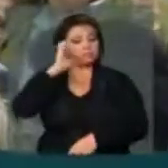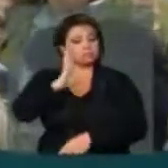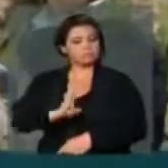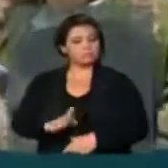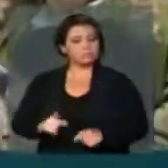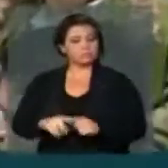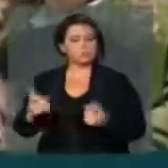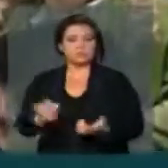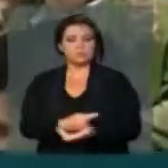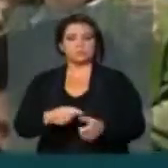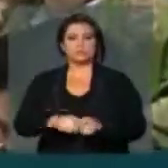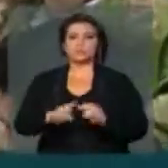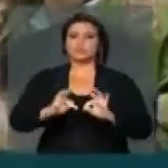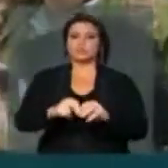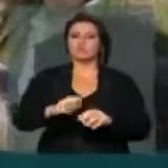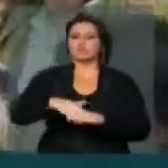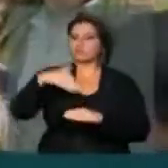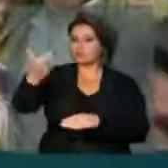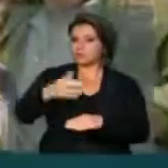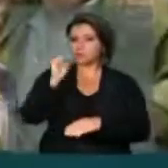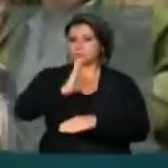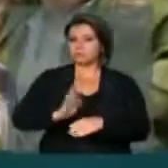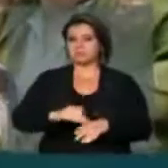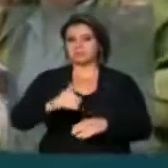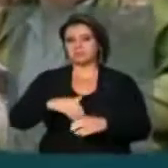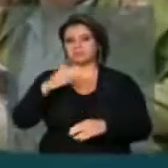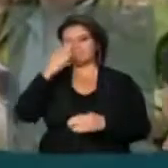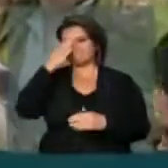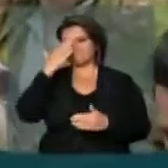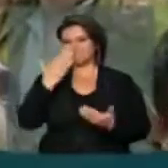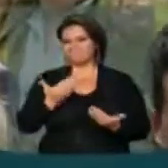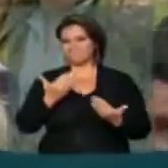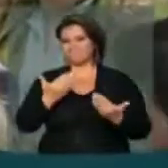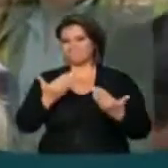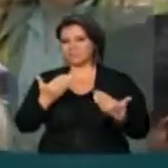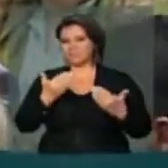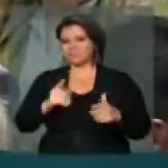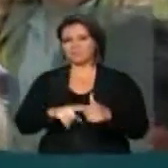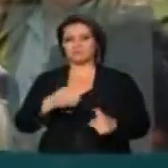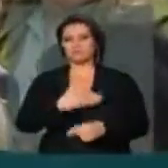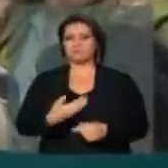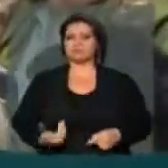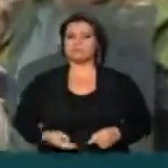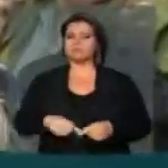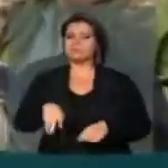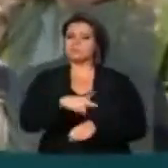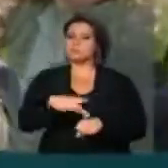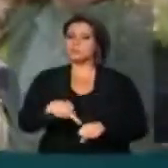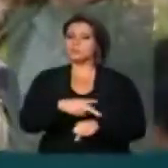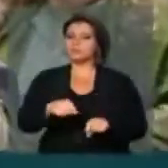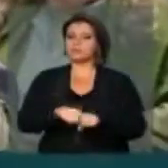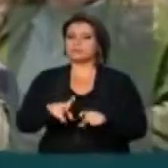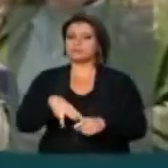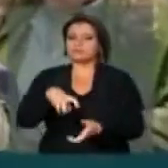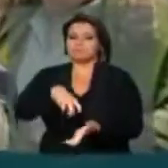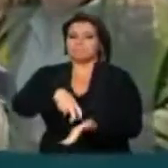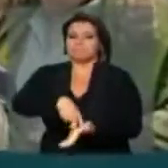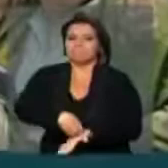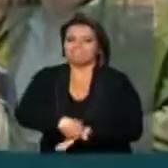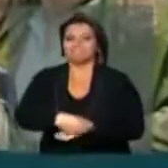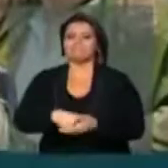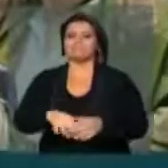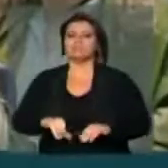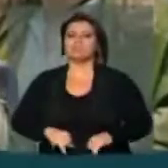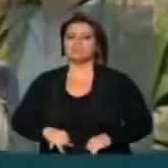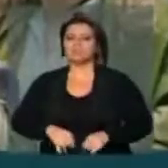Brasil internamente, mas externamente desacreditado por esta gestão que coloca o país de joelhos, hoje